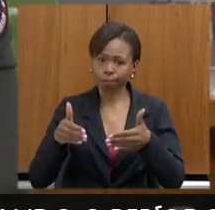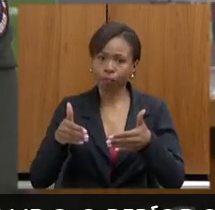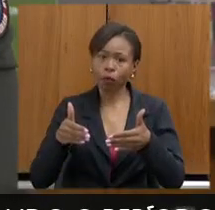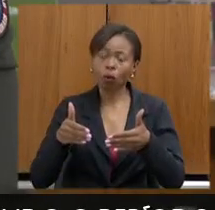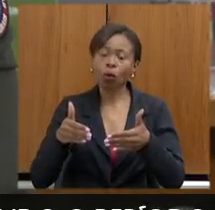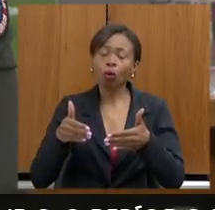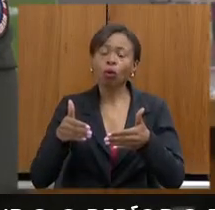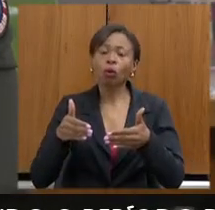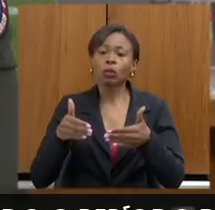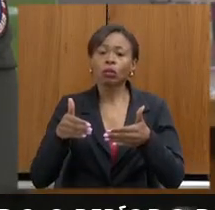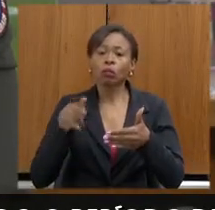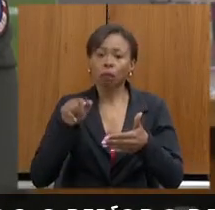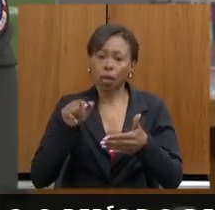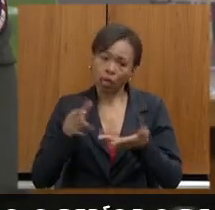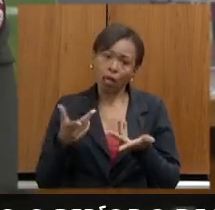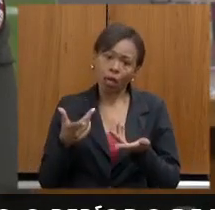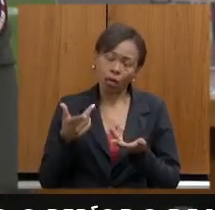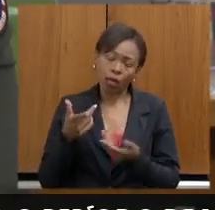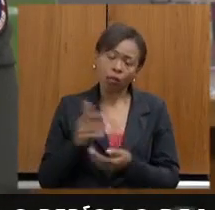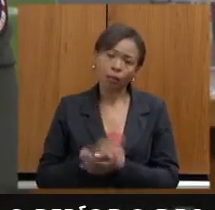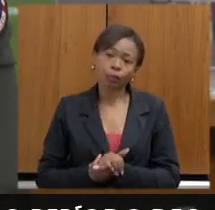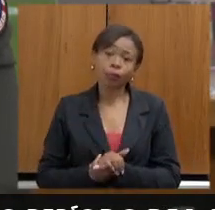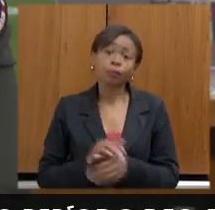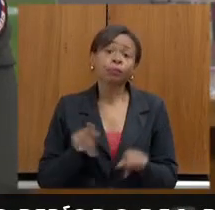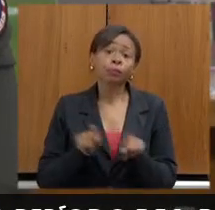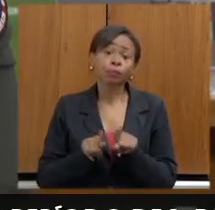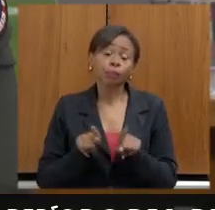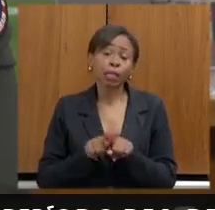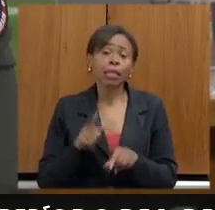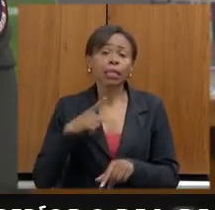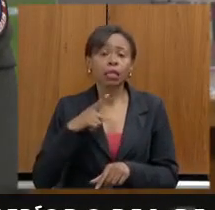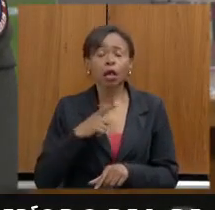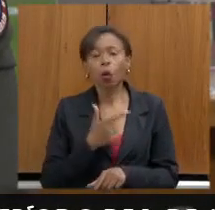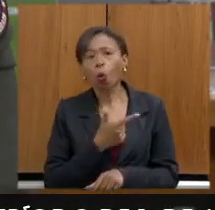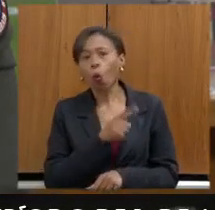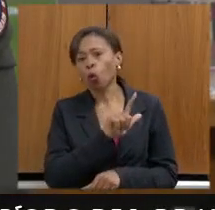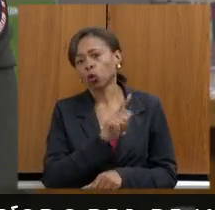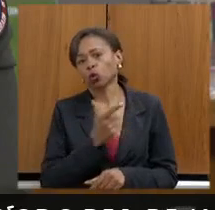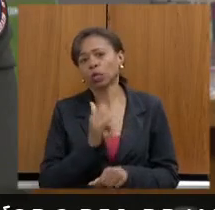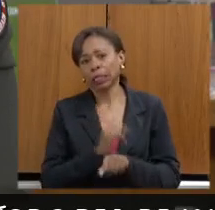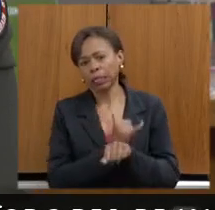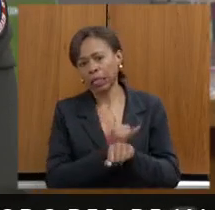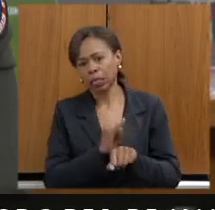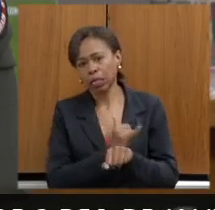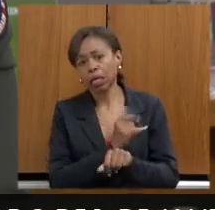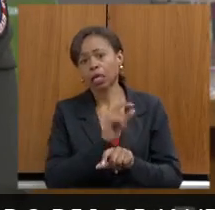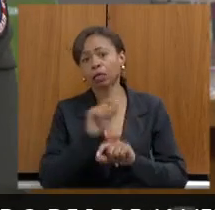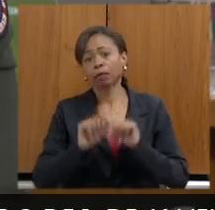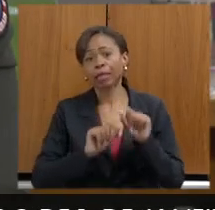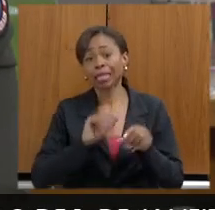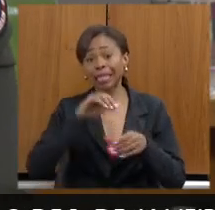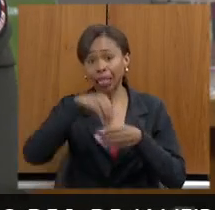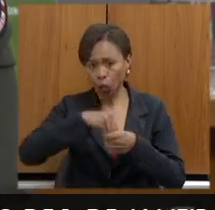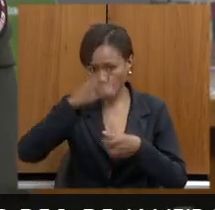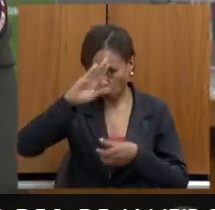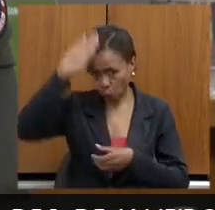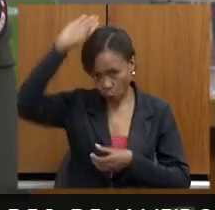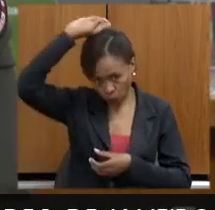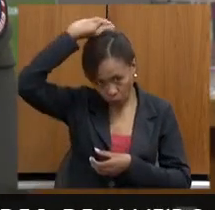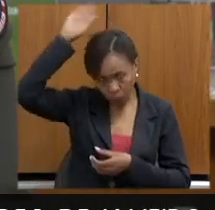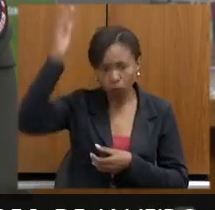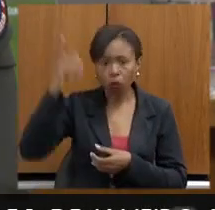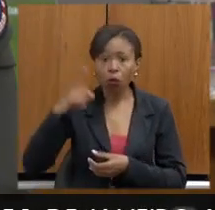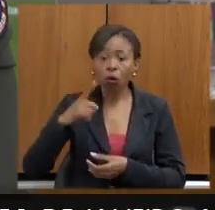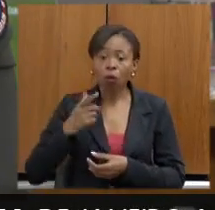também para isso nós temos algumas iniciativas de acompanhamento interno e